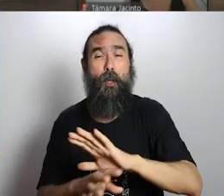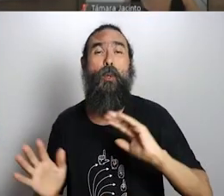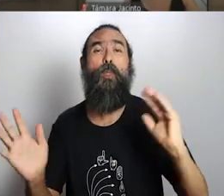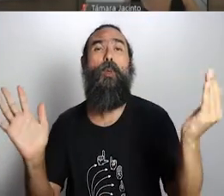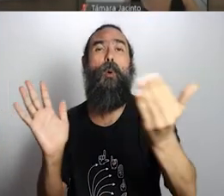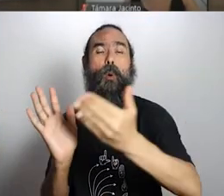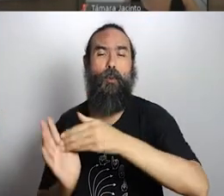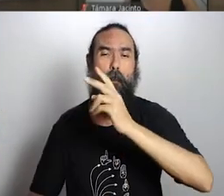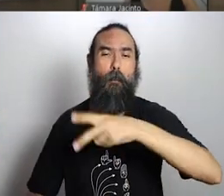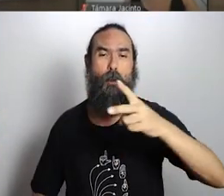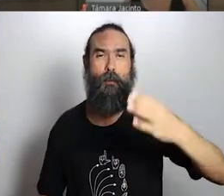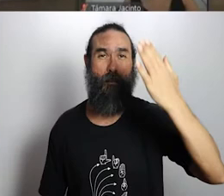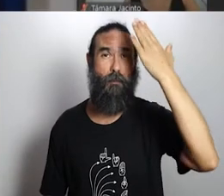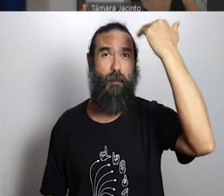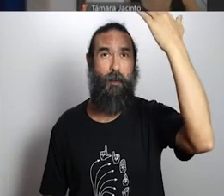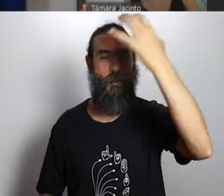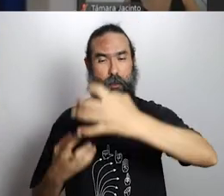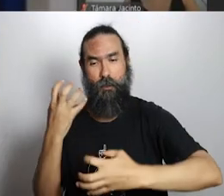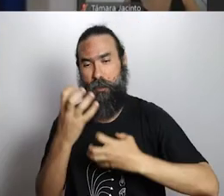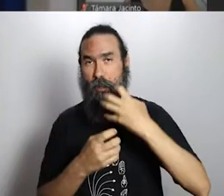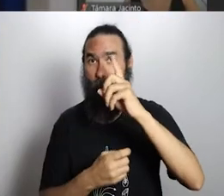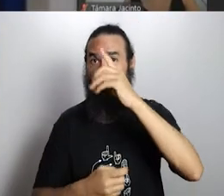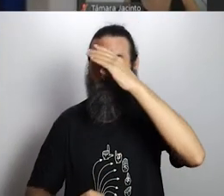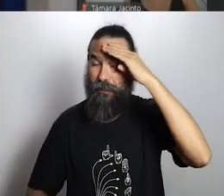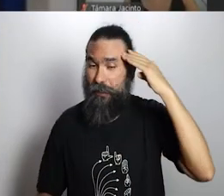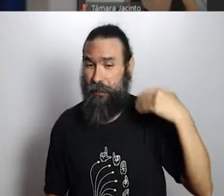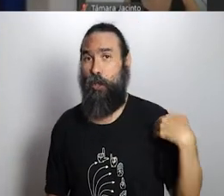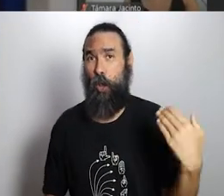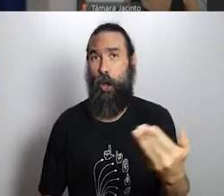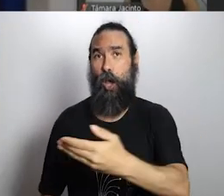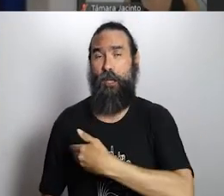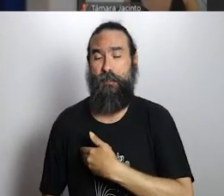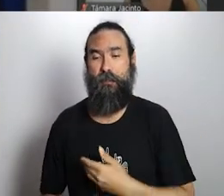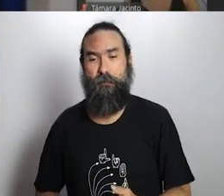de nós. Ah, meu Deus! Bully,